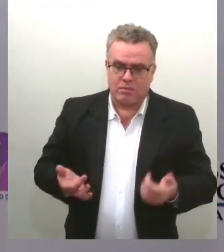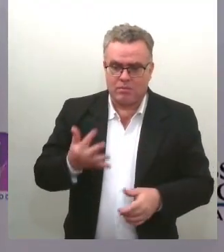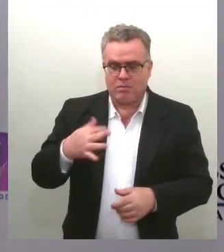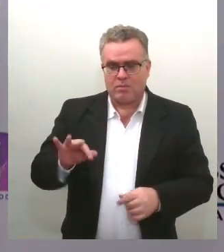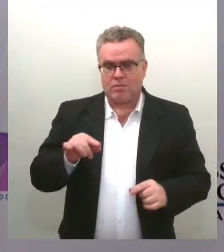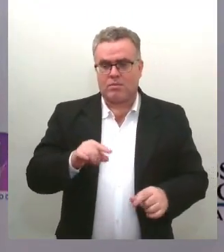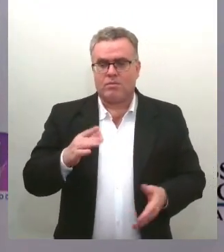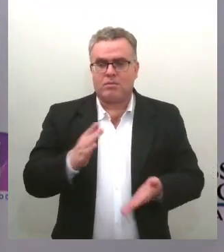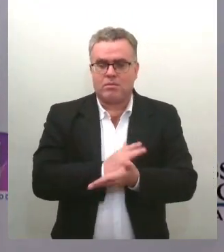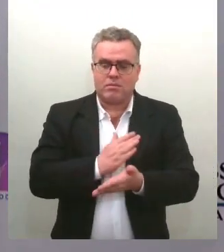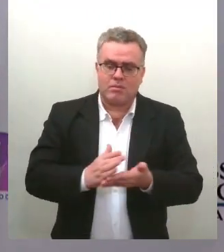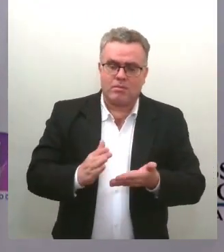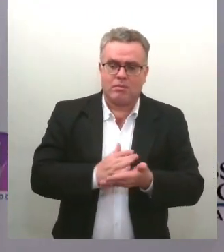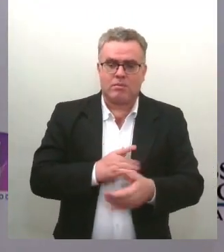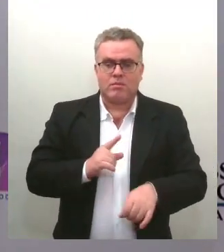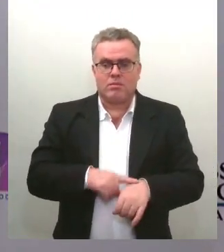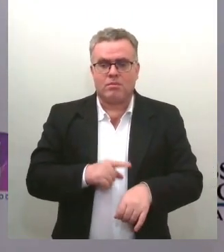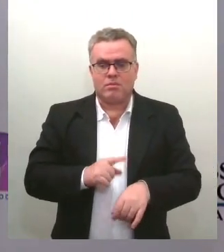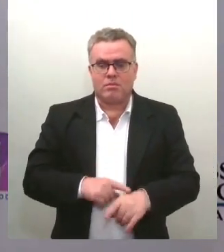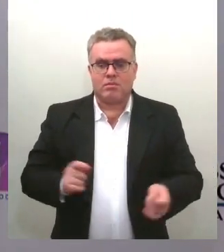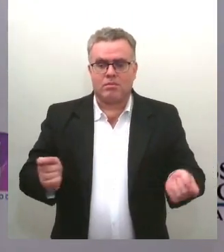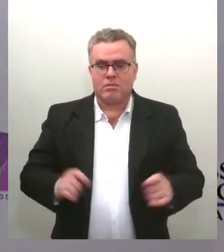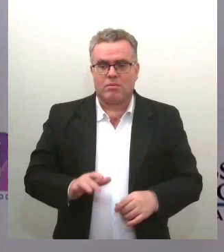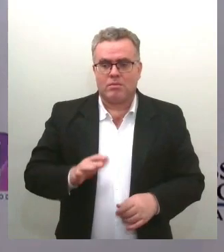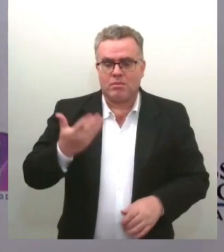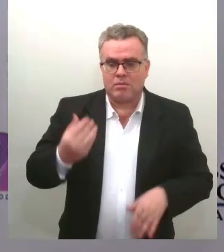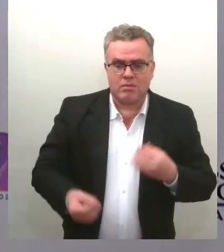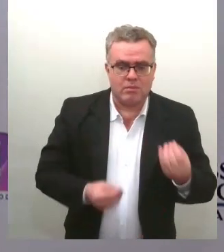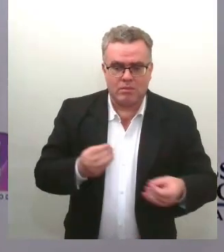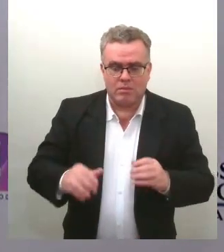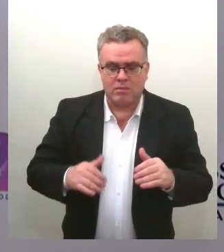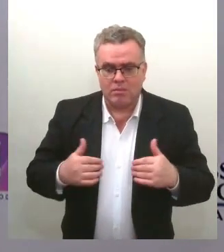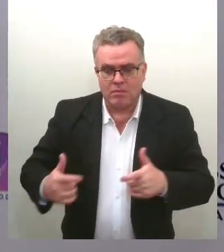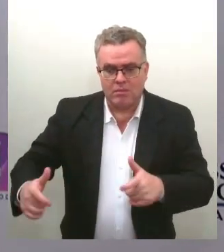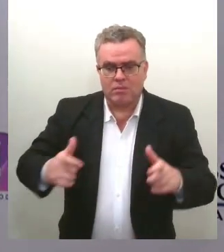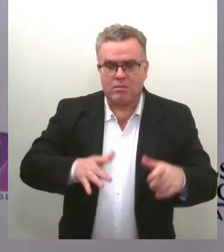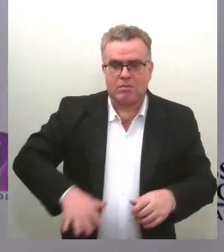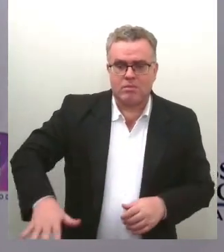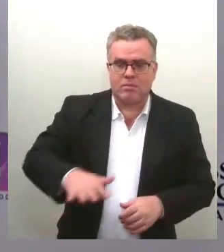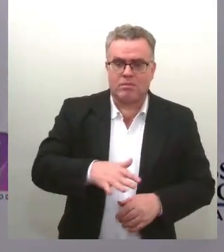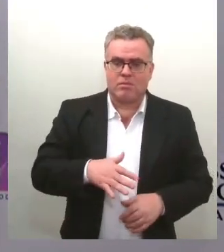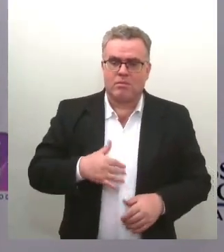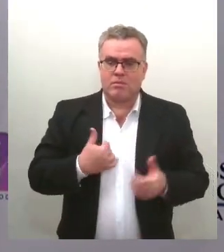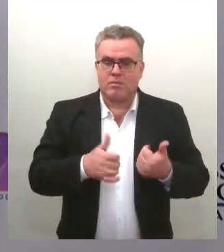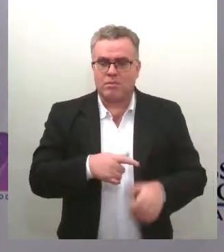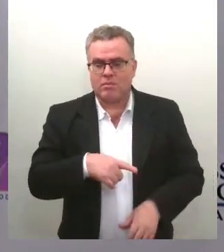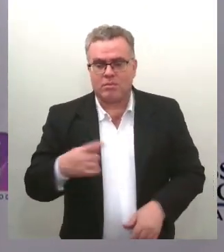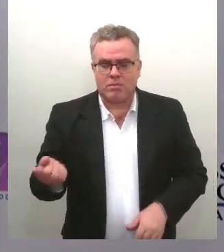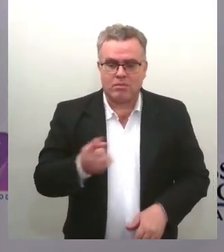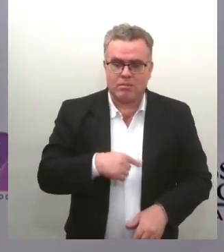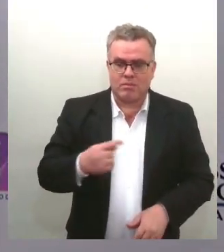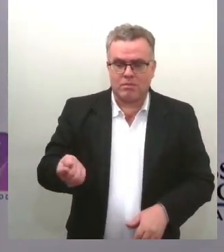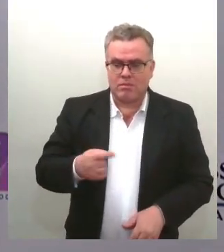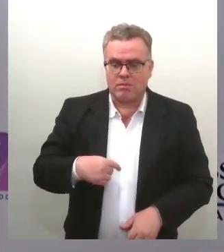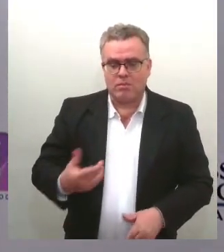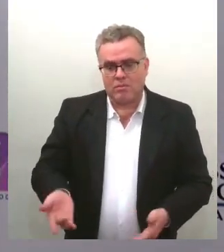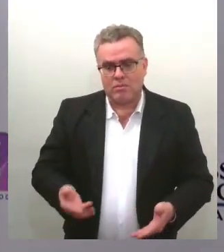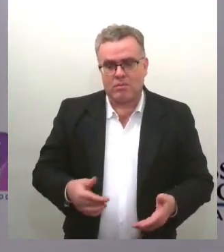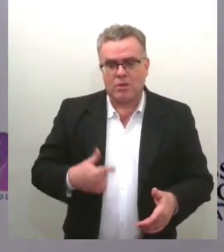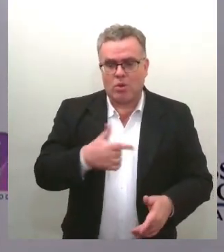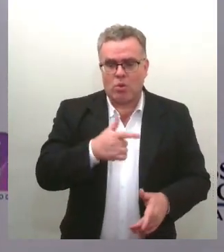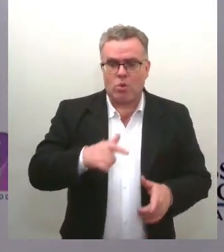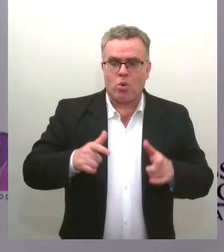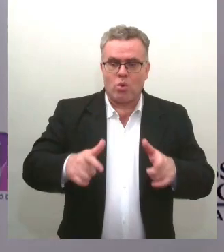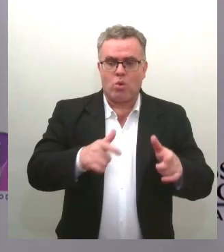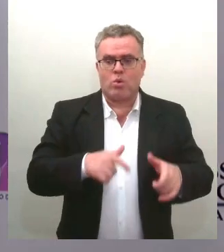de outros locais que têm transporte, né, que levam lá, mas tem uns que não têm, né, que precisam retornar para